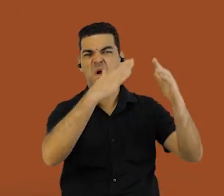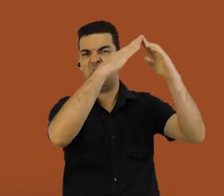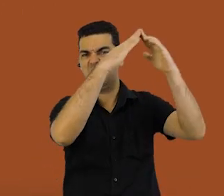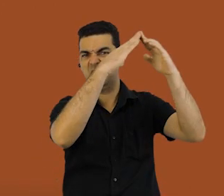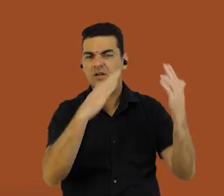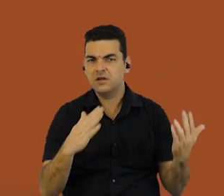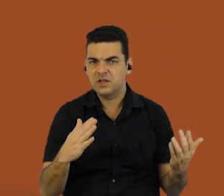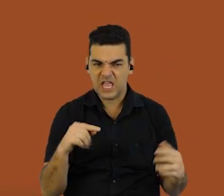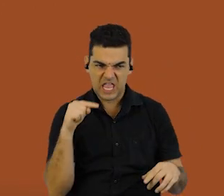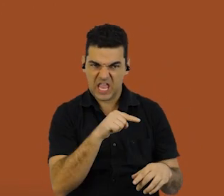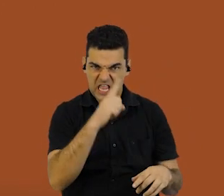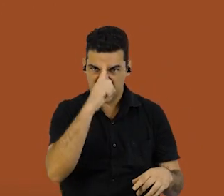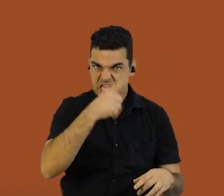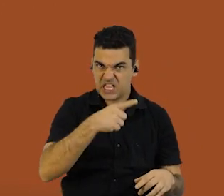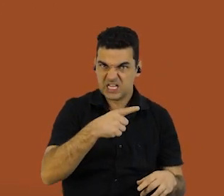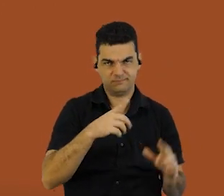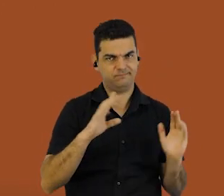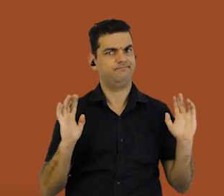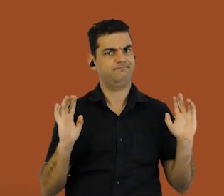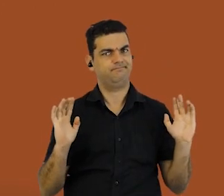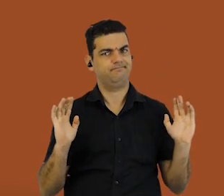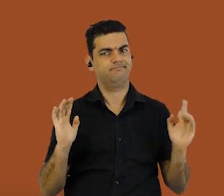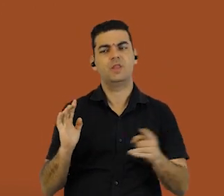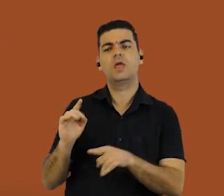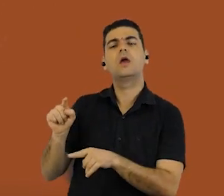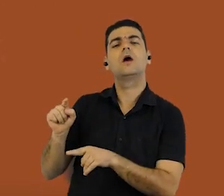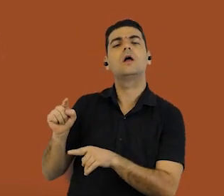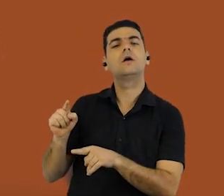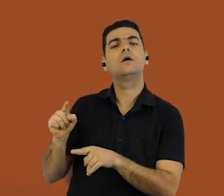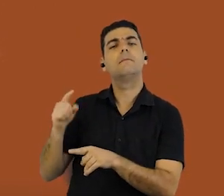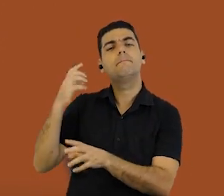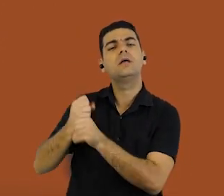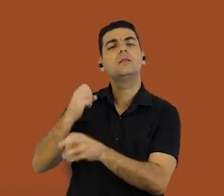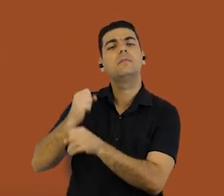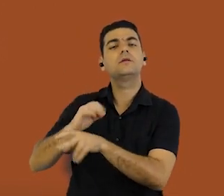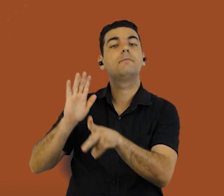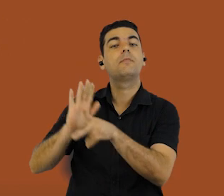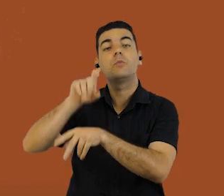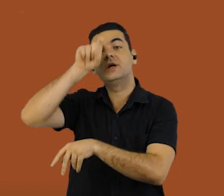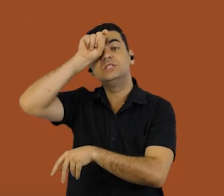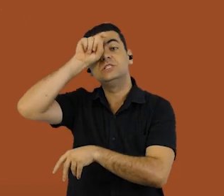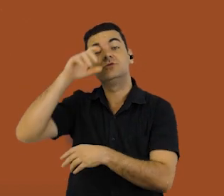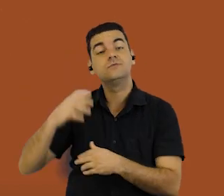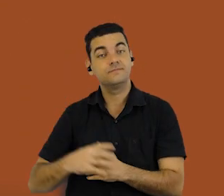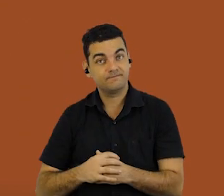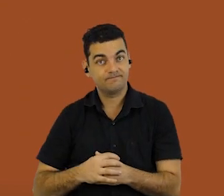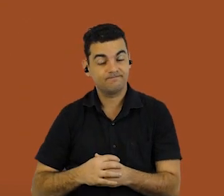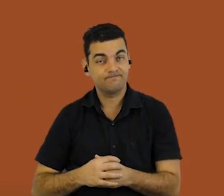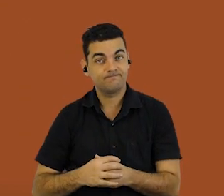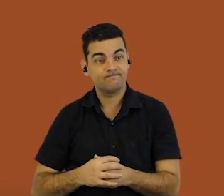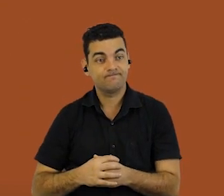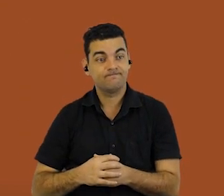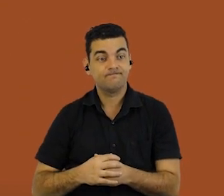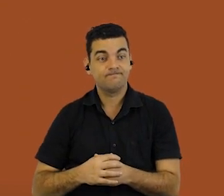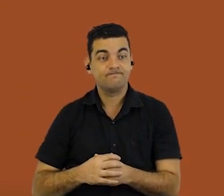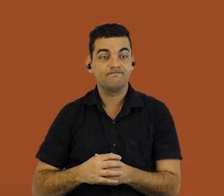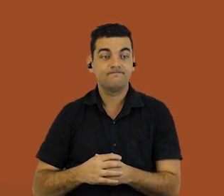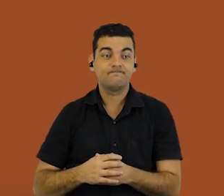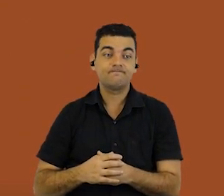pirâmides sem pensar a lógica do triângulo retângulo, né? A lógica do